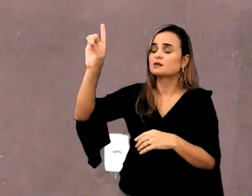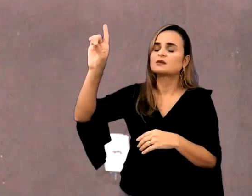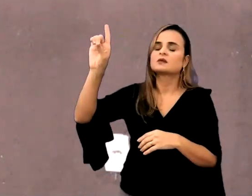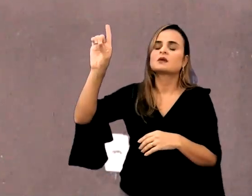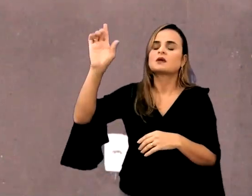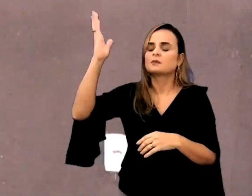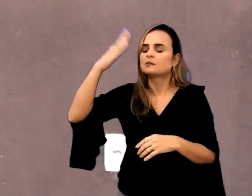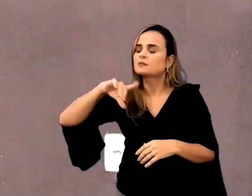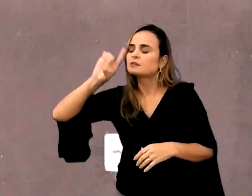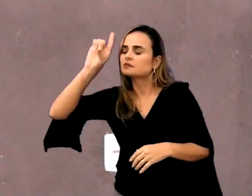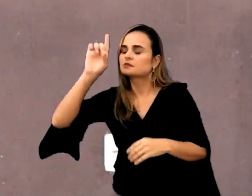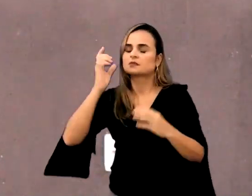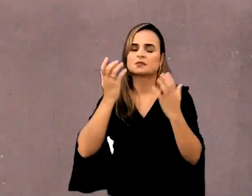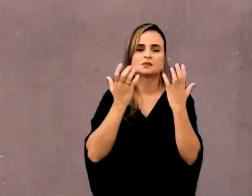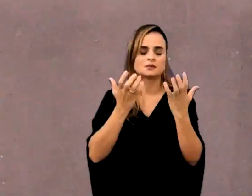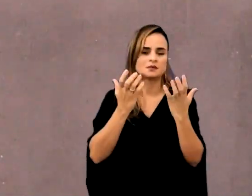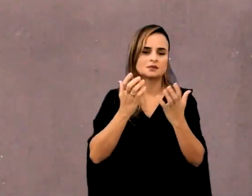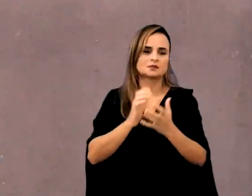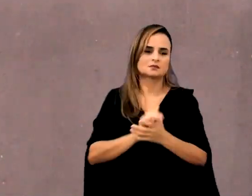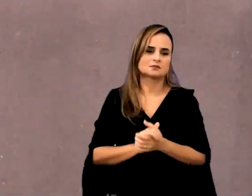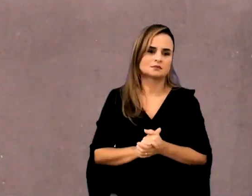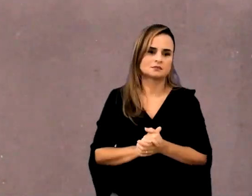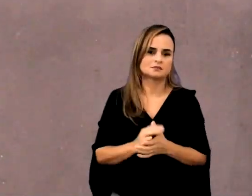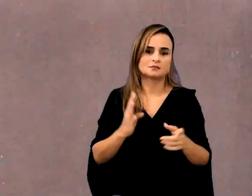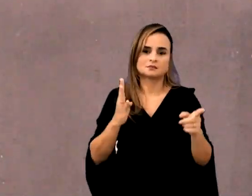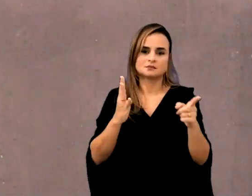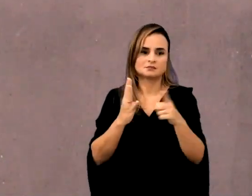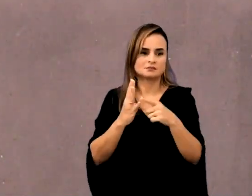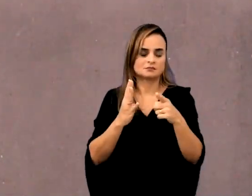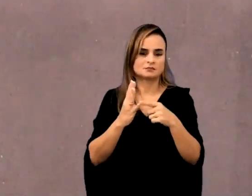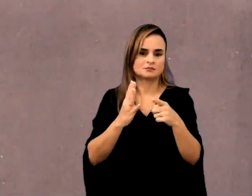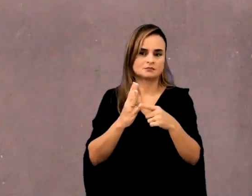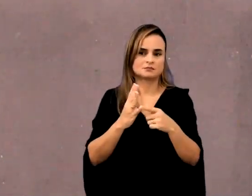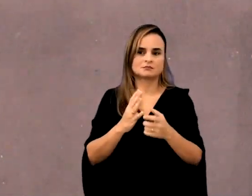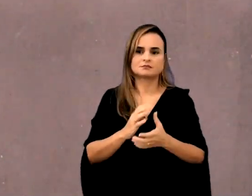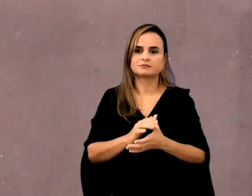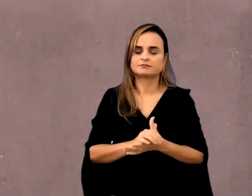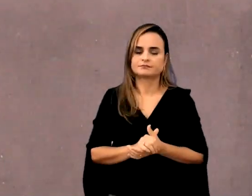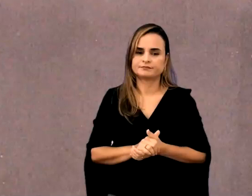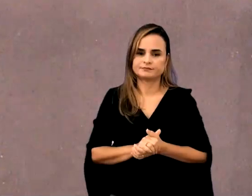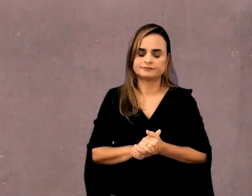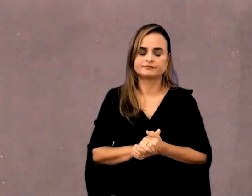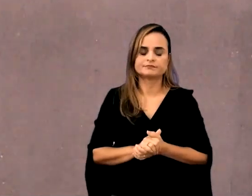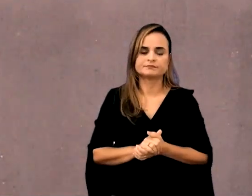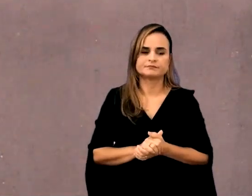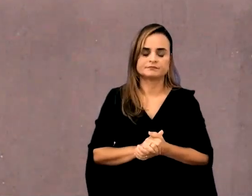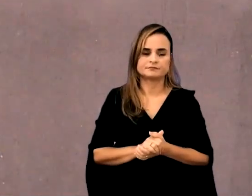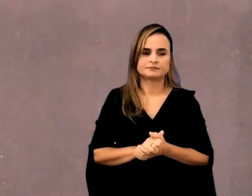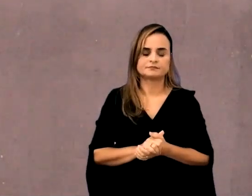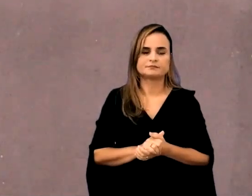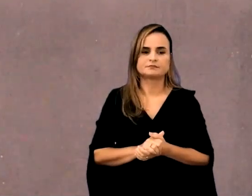buscar. E o quarto ponto.